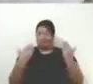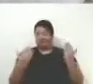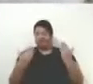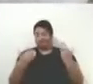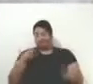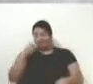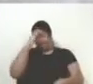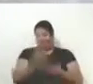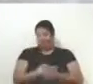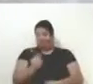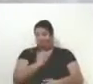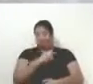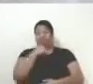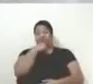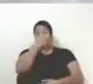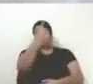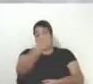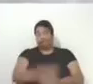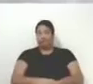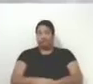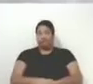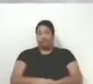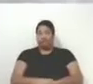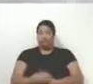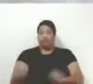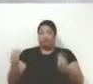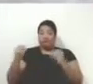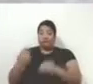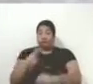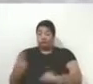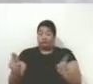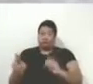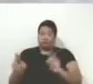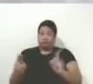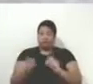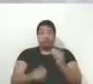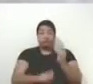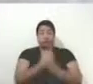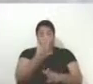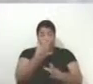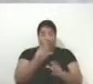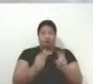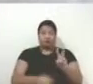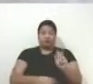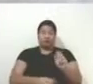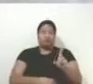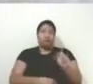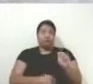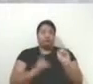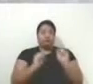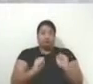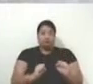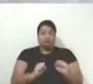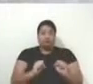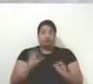pode nomear. Uma coisa é criar o cargo, outra coisa é fazer a